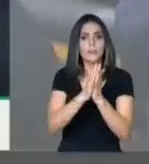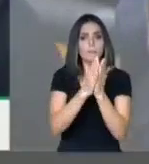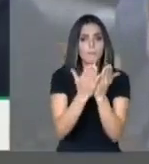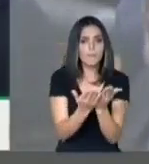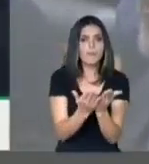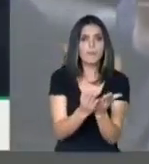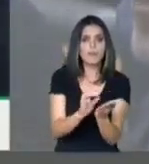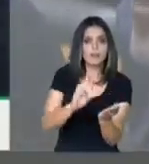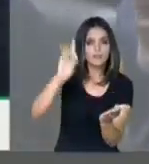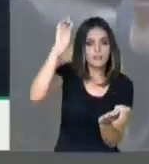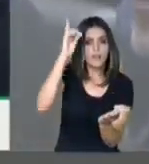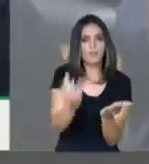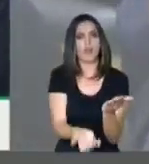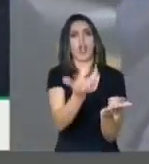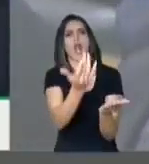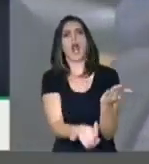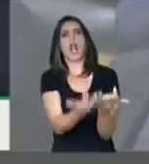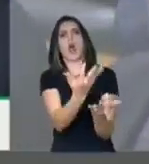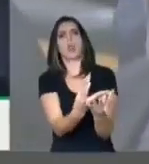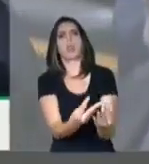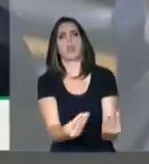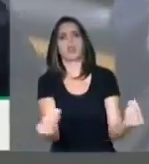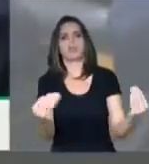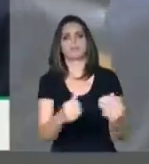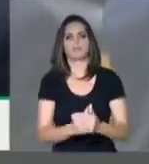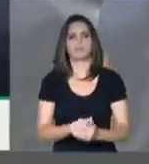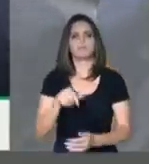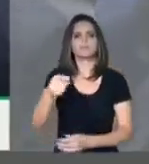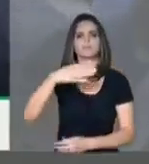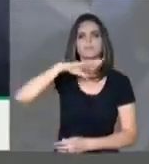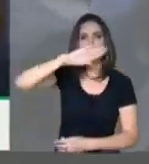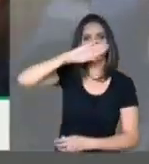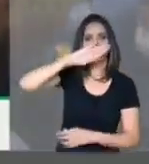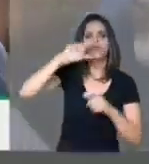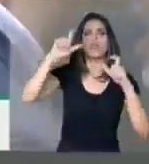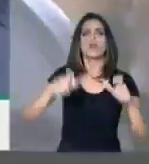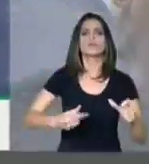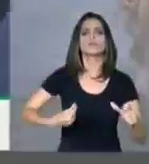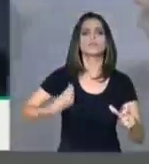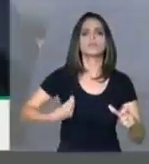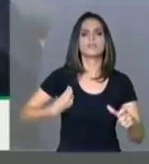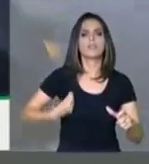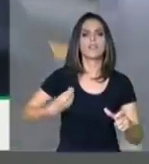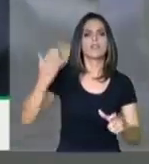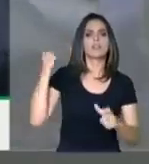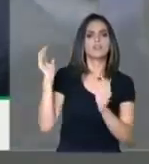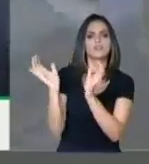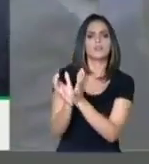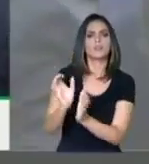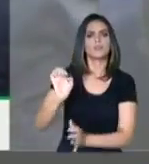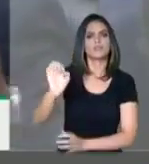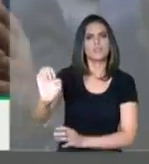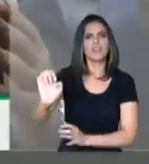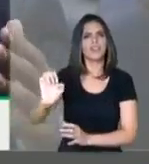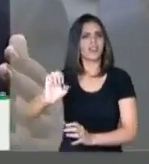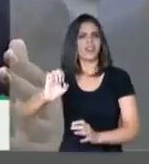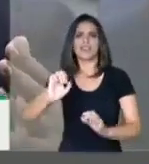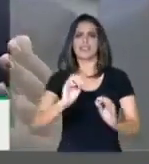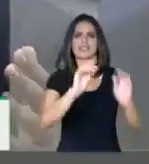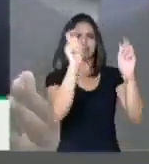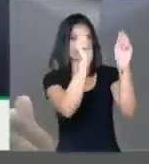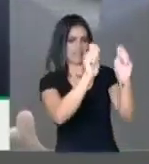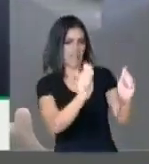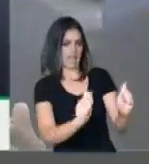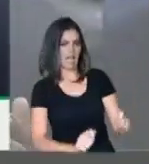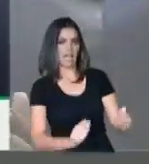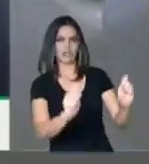Onde o arcebispo estava quando militantes da esquerda quebravam os santos? Onde que o